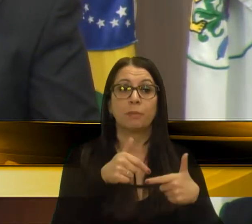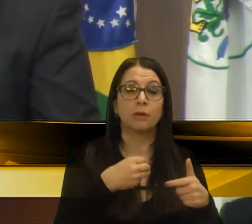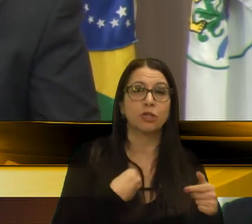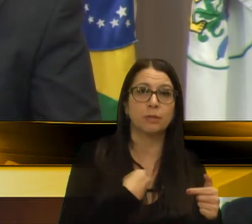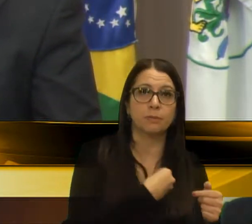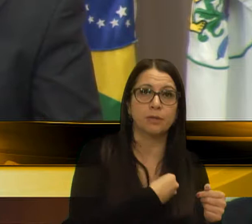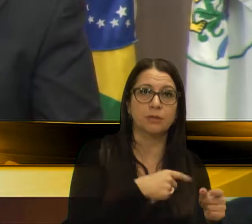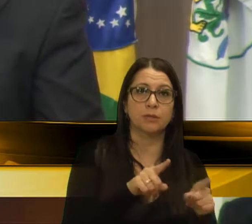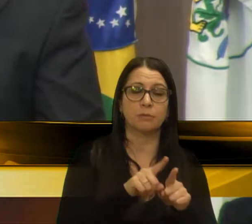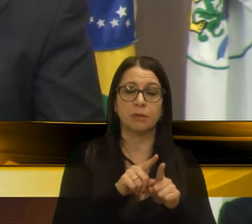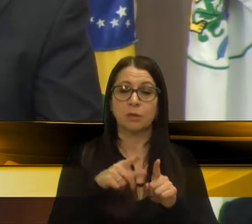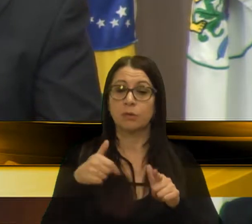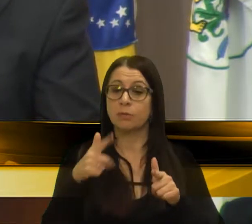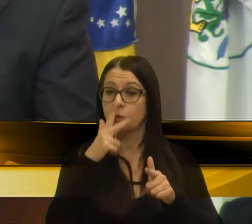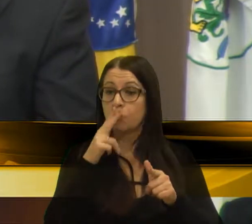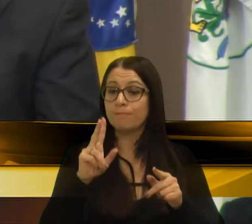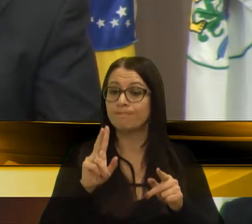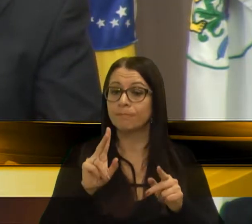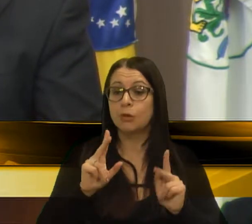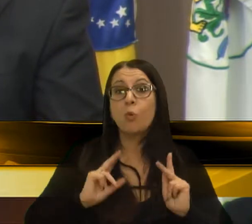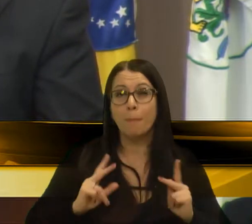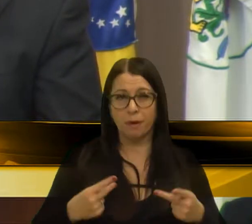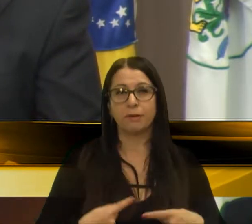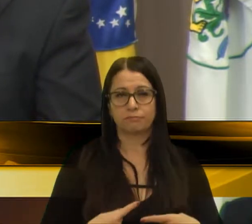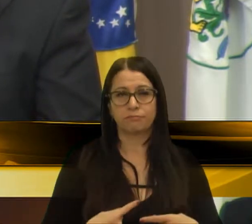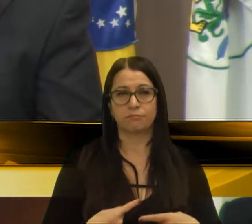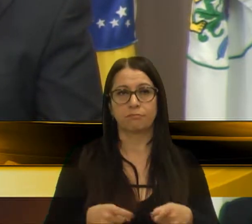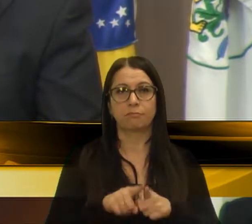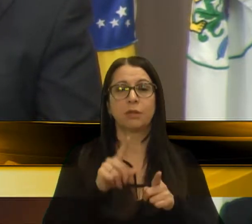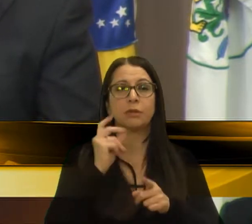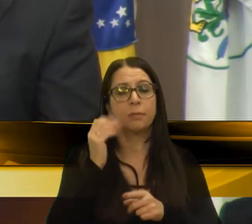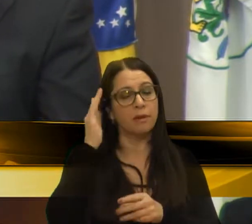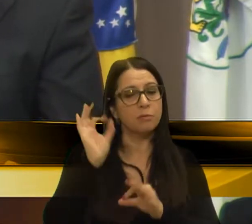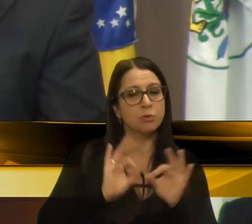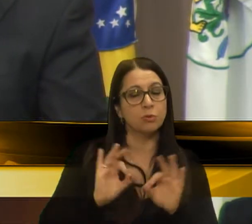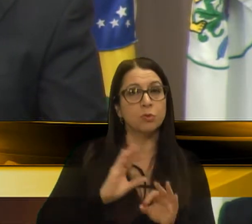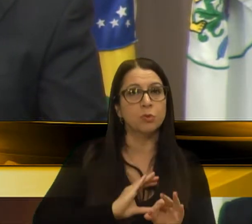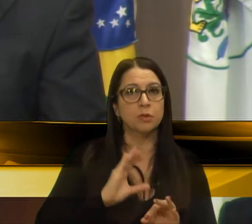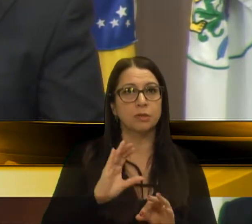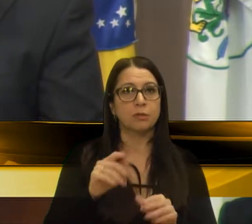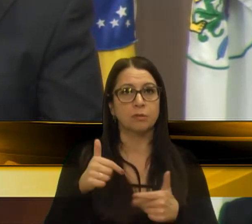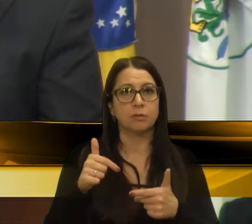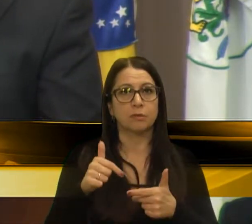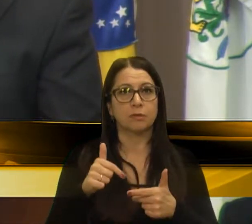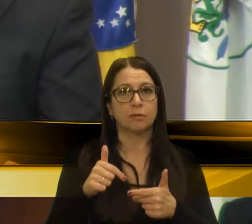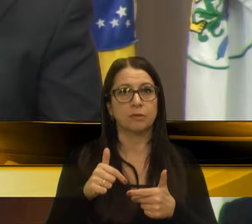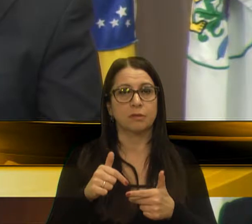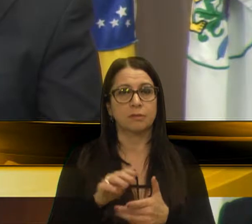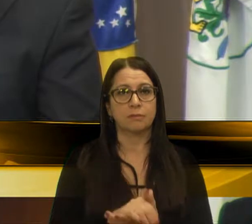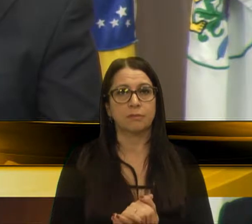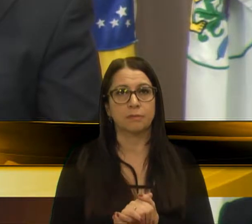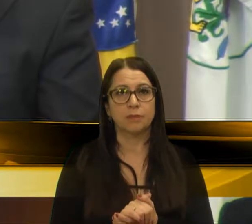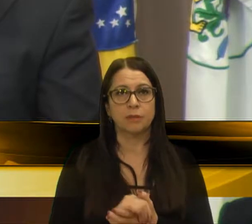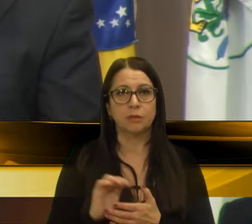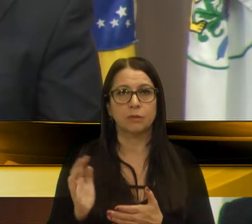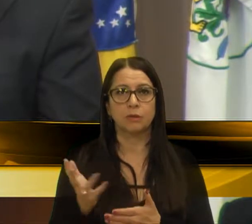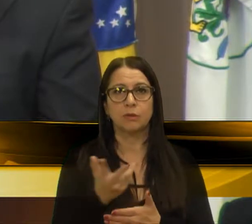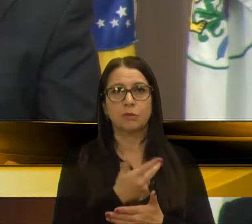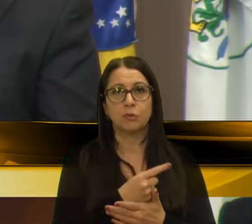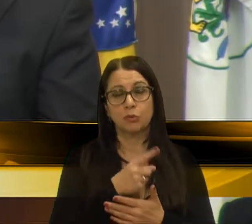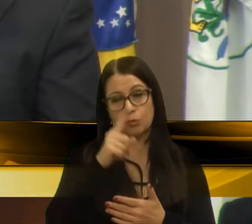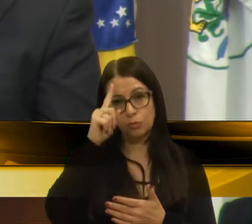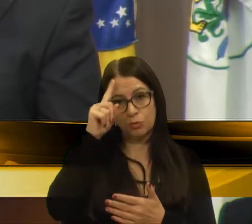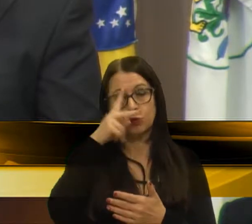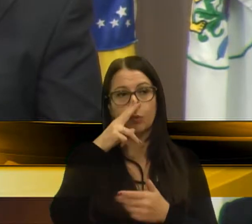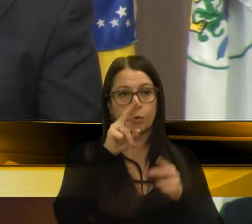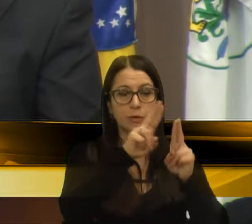o serviço humano também. Nós sabemos coordenar um serviço de hemodinâmica complexo, como é o dia da